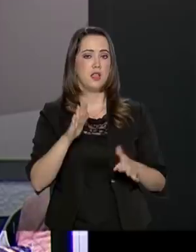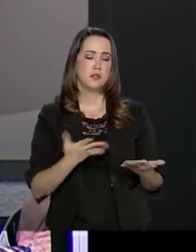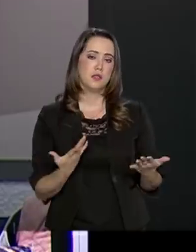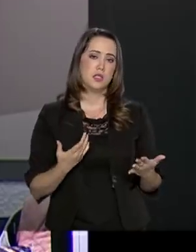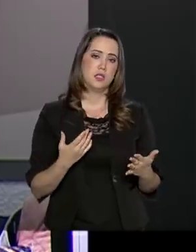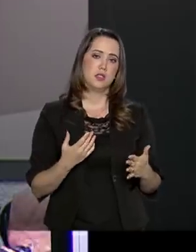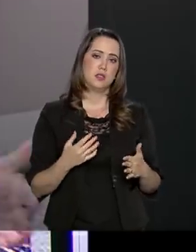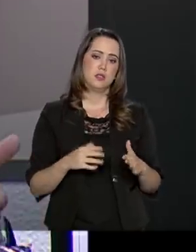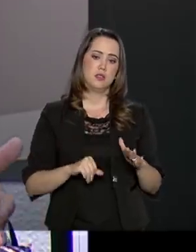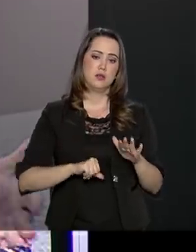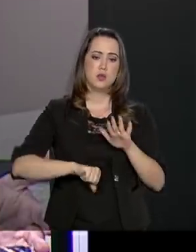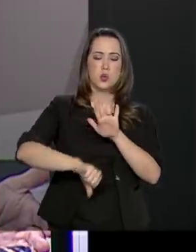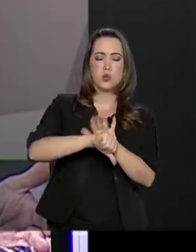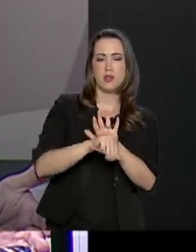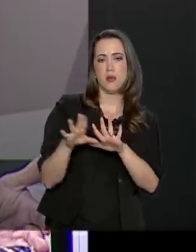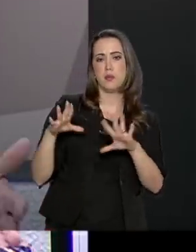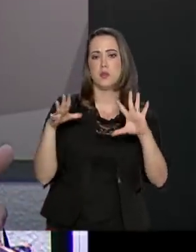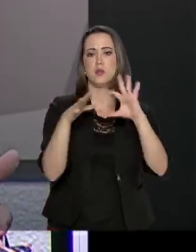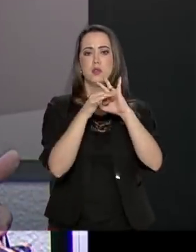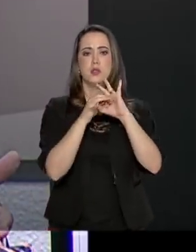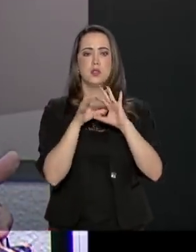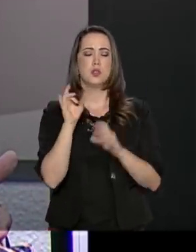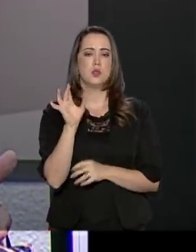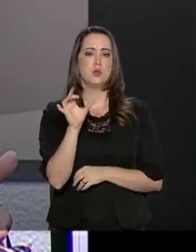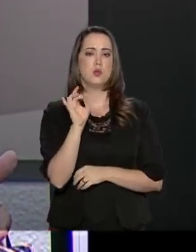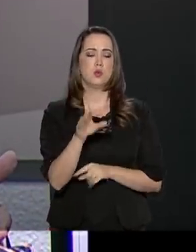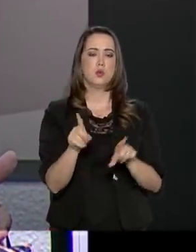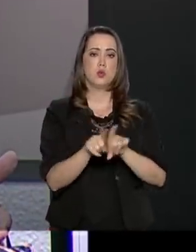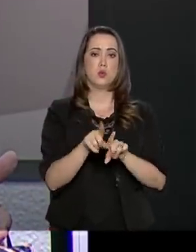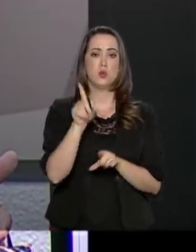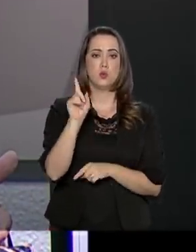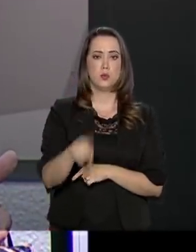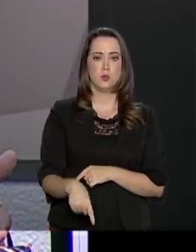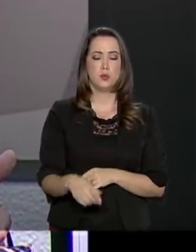crimes estão relacionados não só à